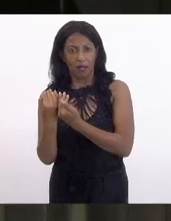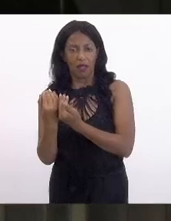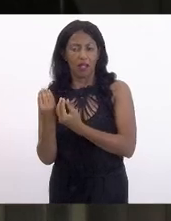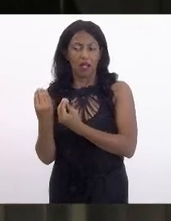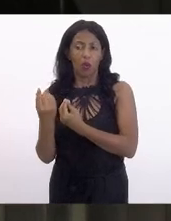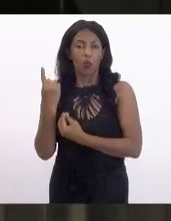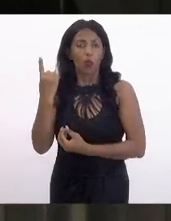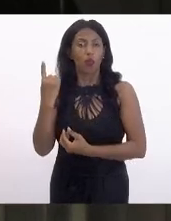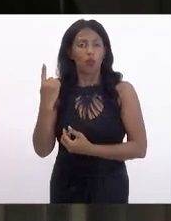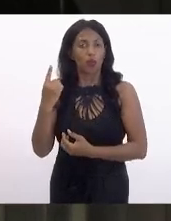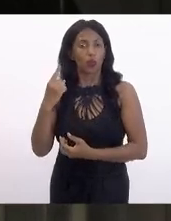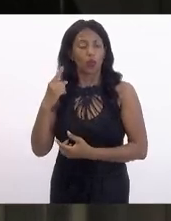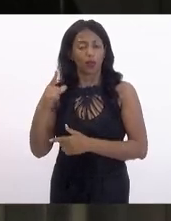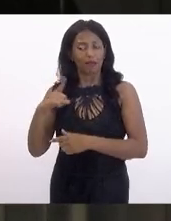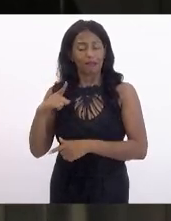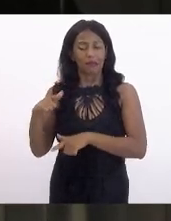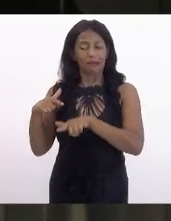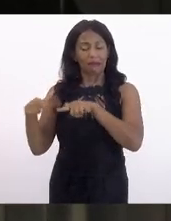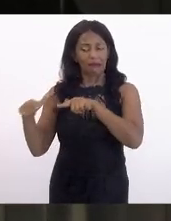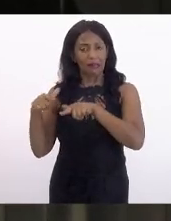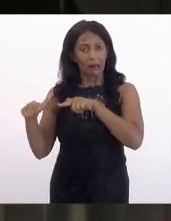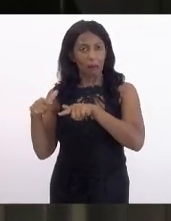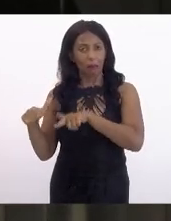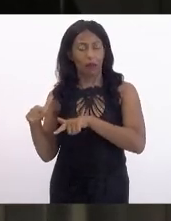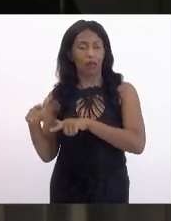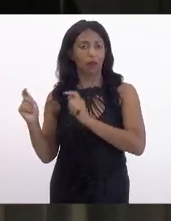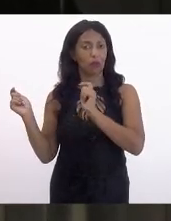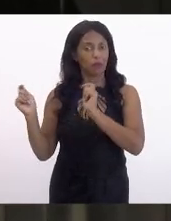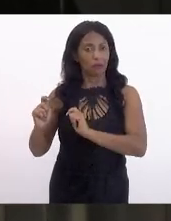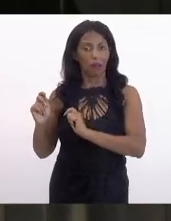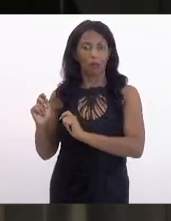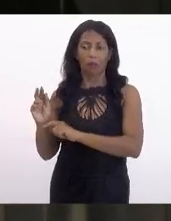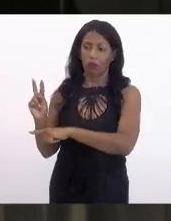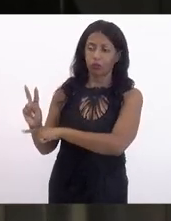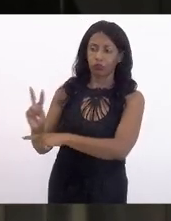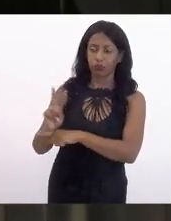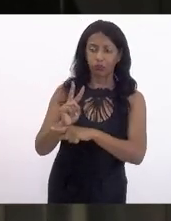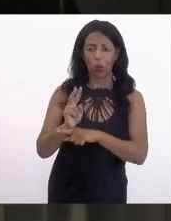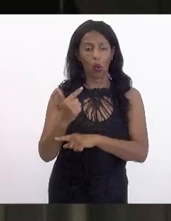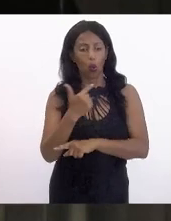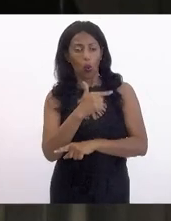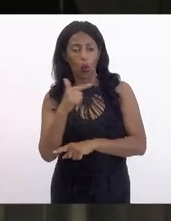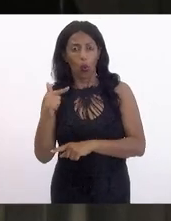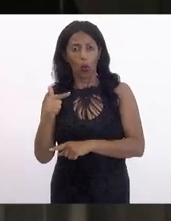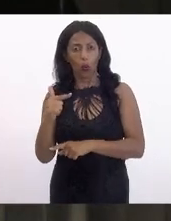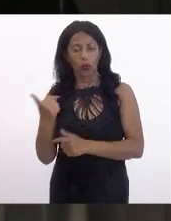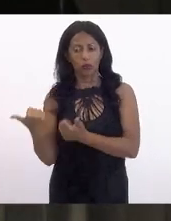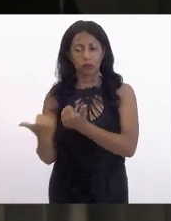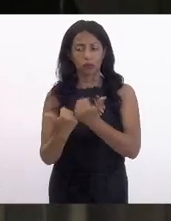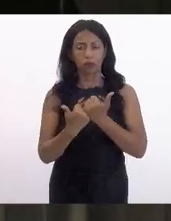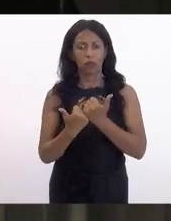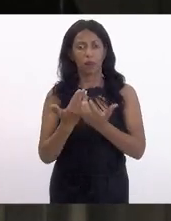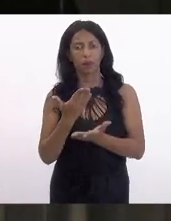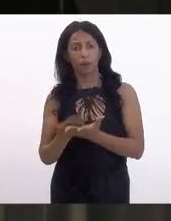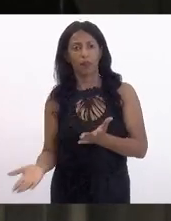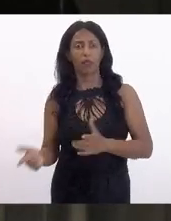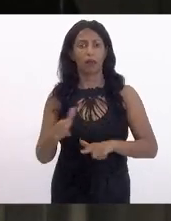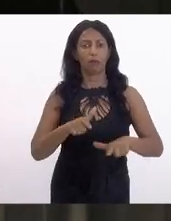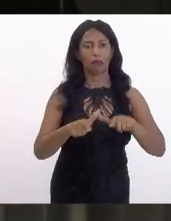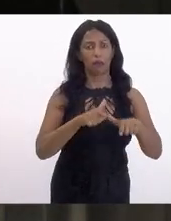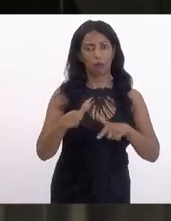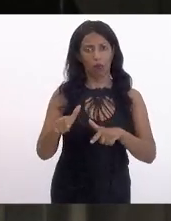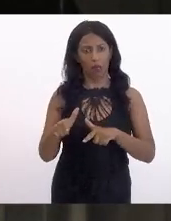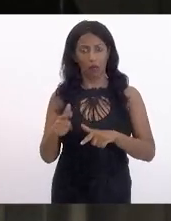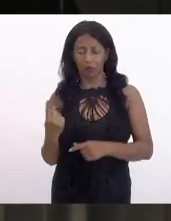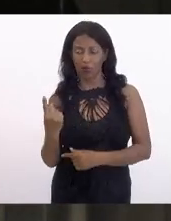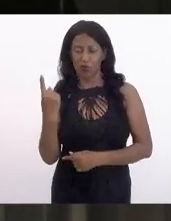sustento do Lar visto que outros perderam os empregos estão finalmente